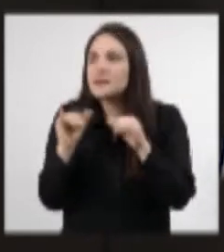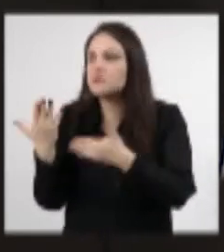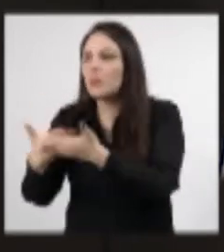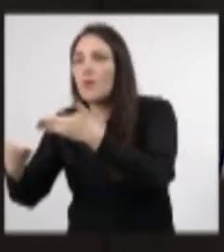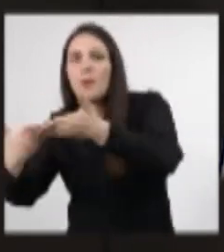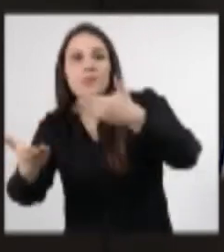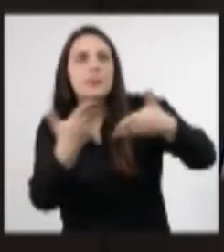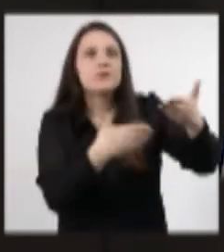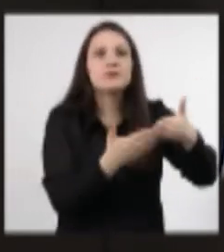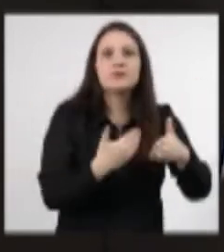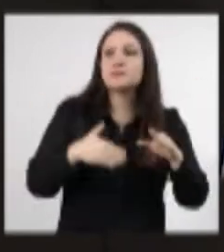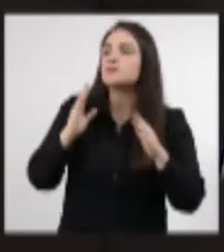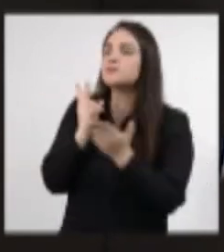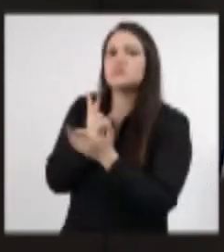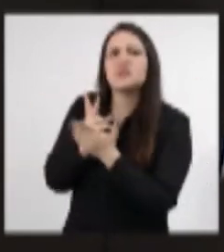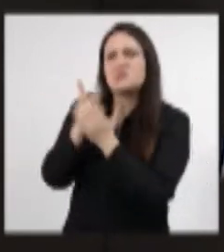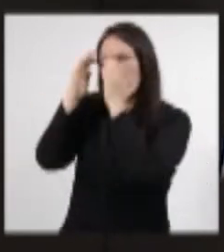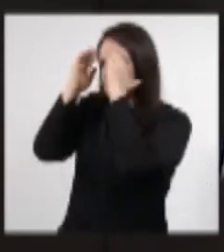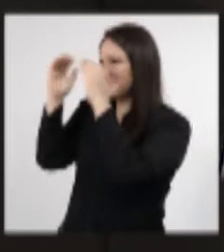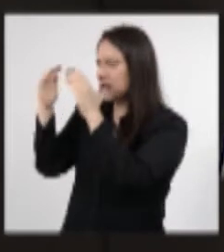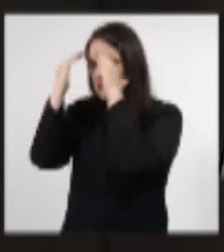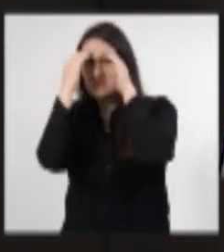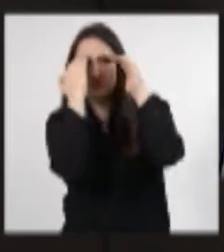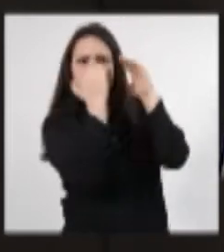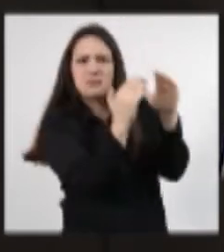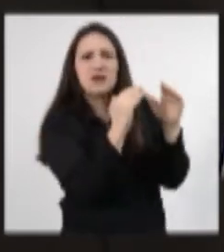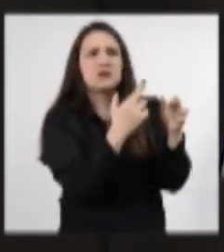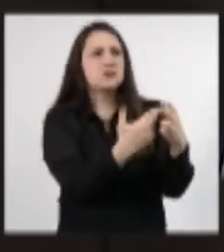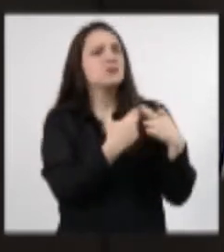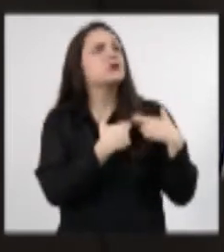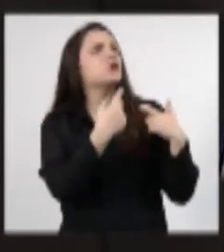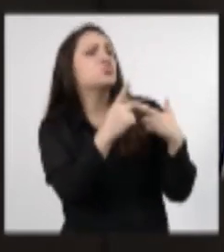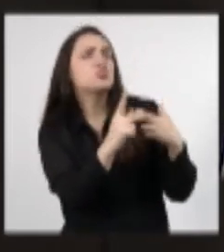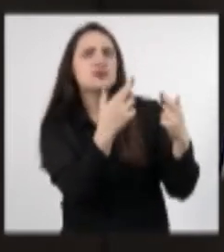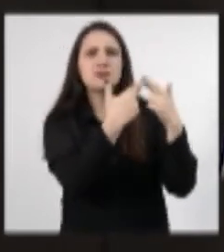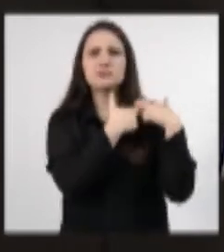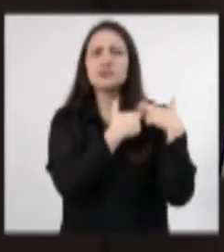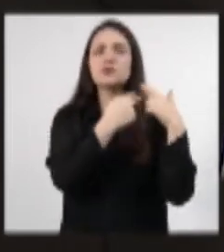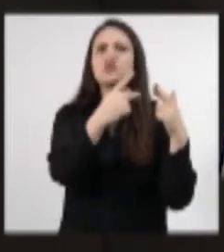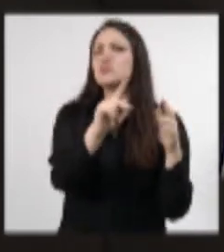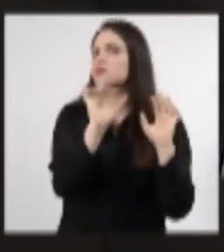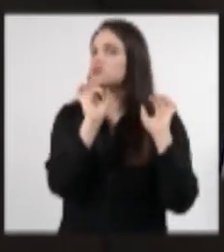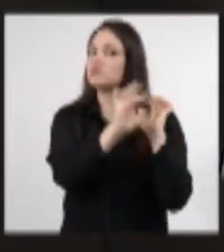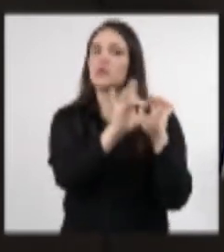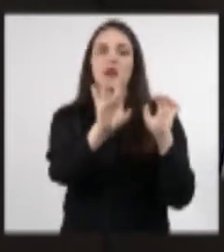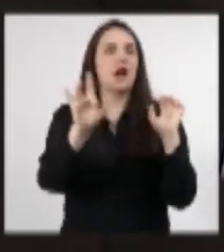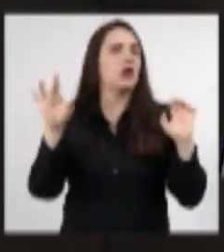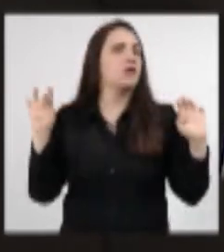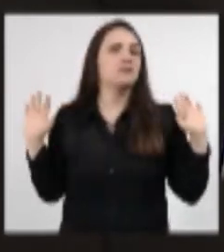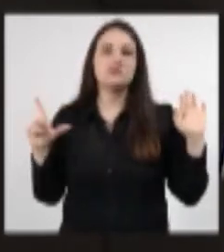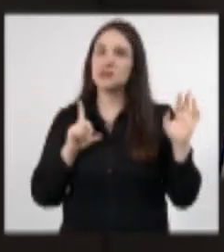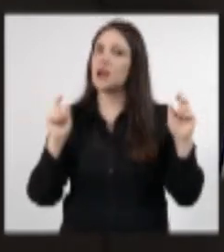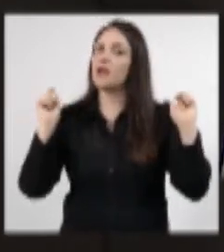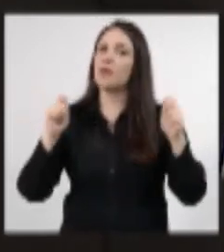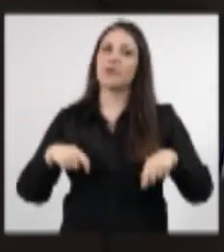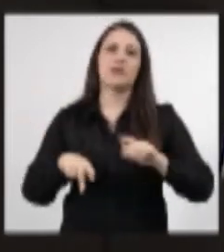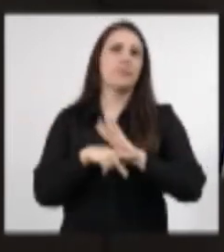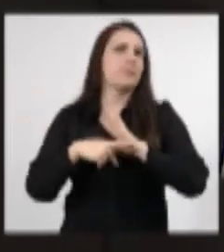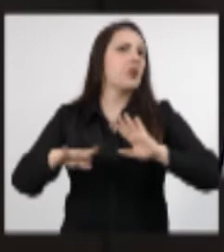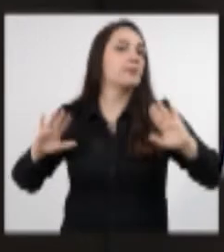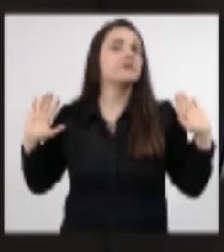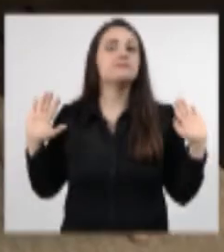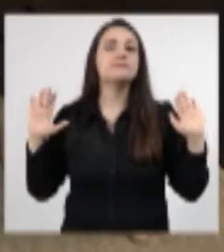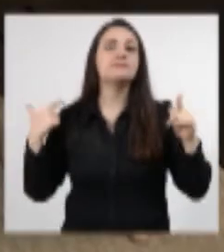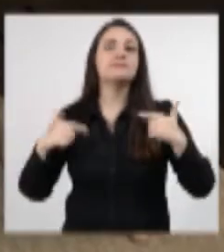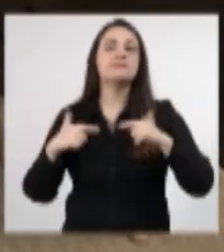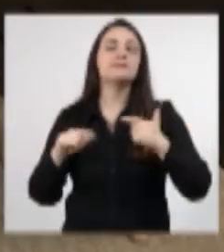informações e a atuação conjunta. Lembrando sempre respeitando os princípios constitucionais, como a gente diz, cada um no